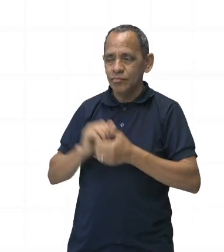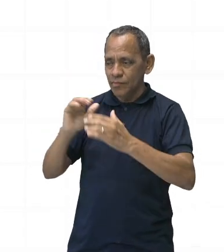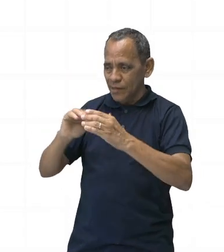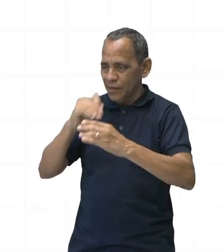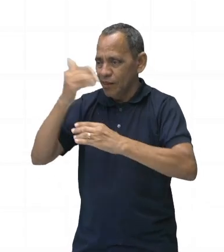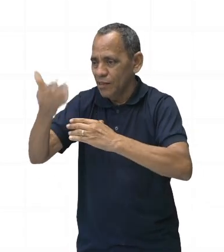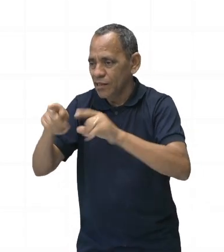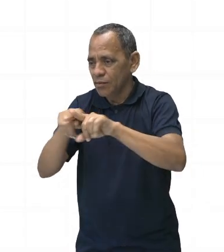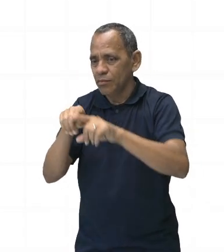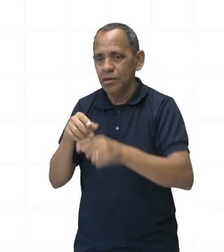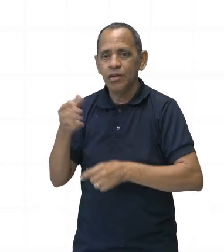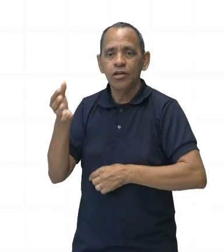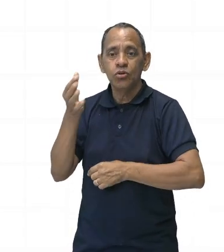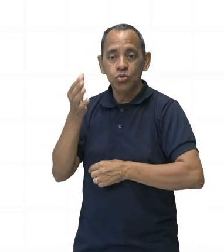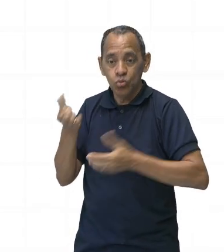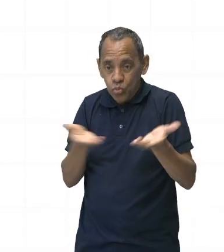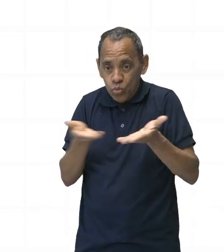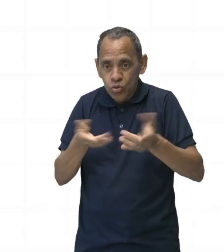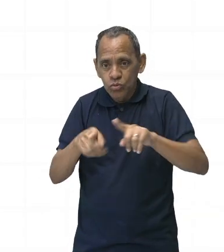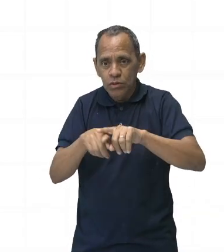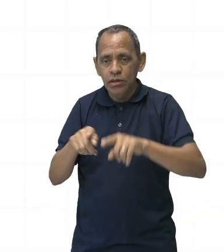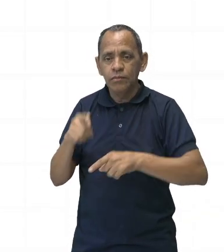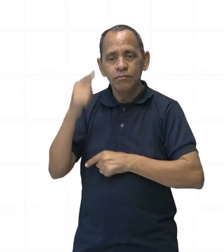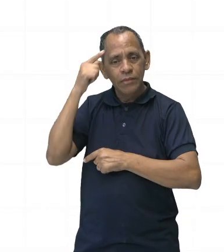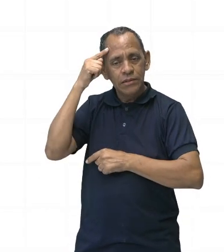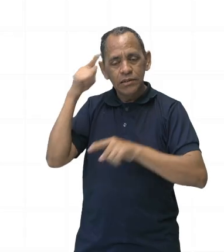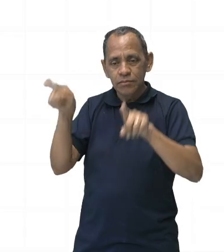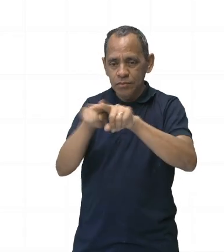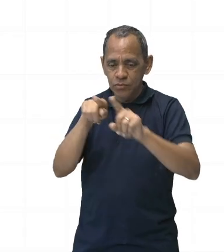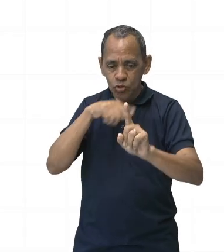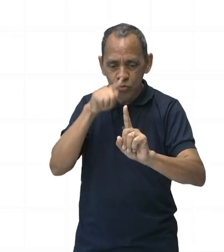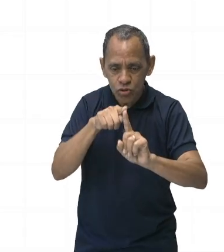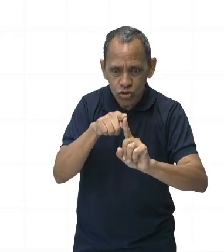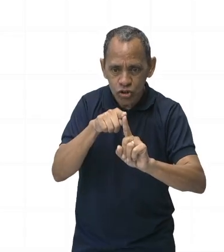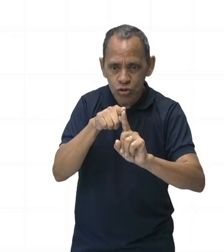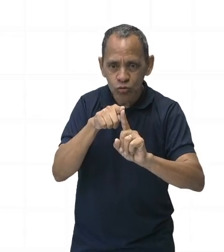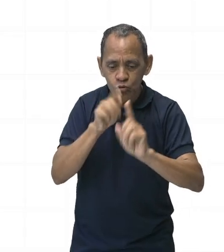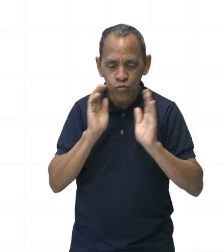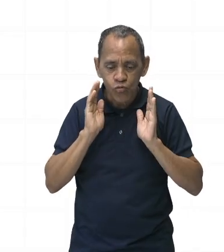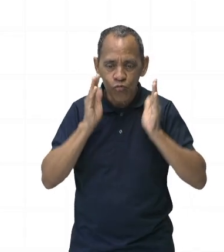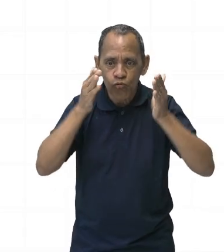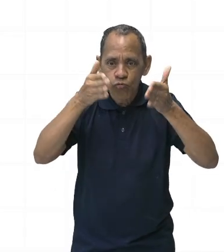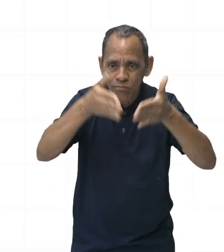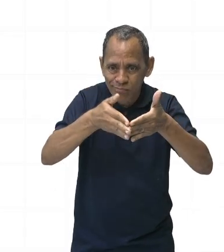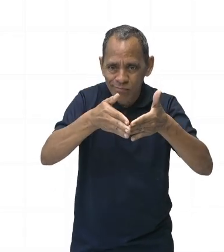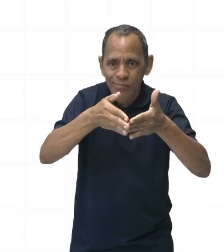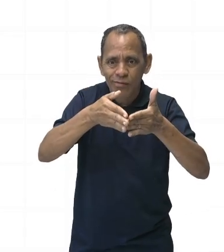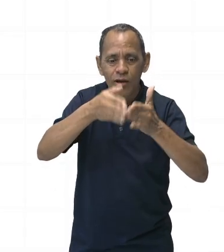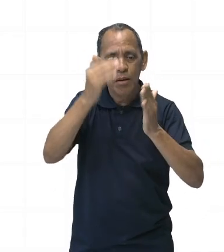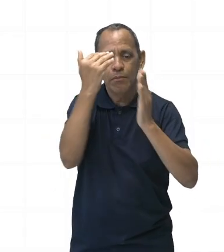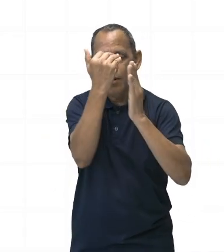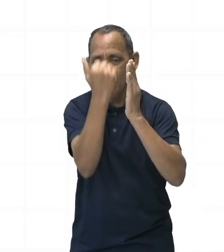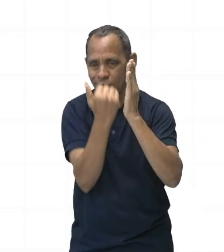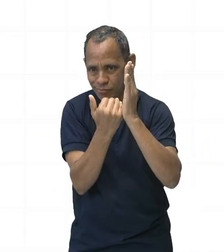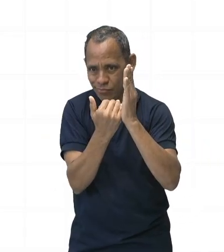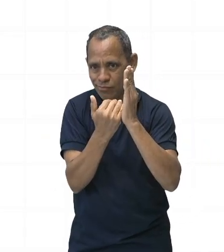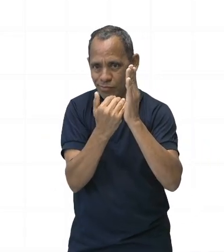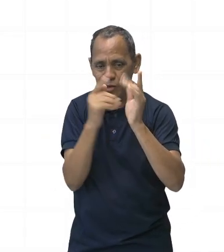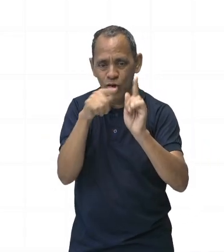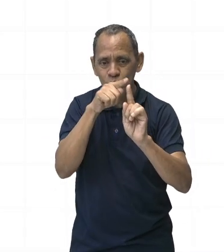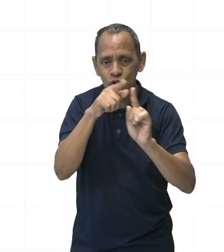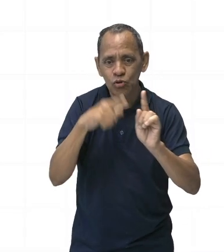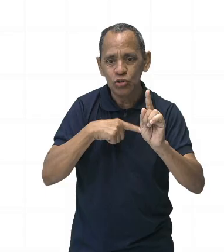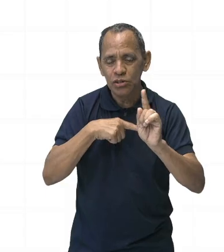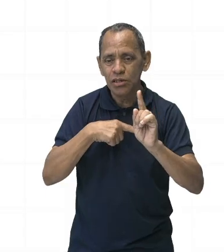Pensar também em objetivos. Quais são as metas claras e alcançáveis que você deve ter ao longo